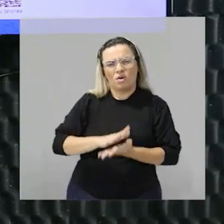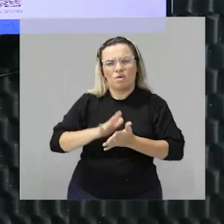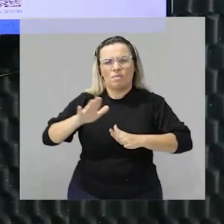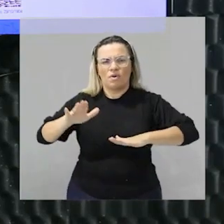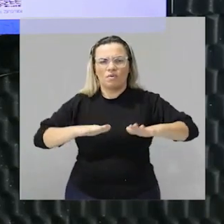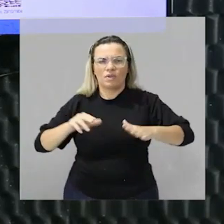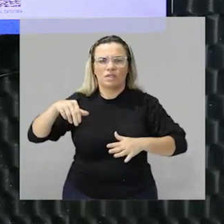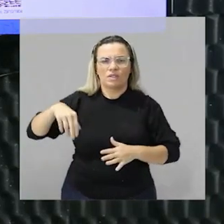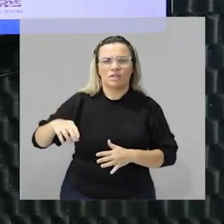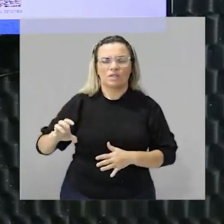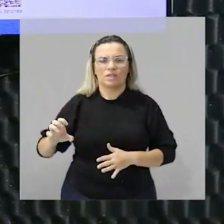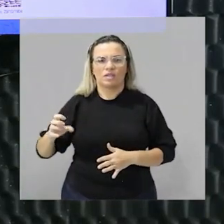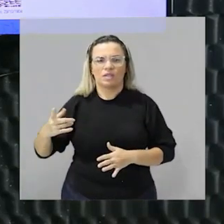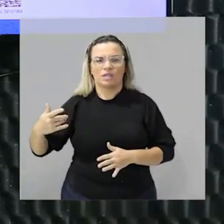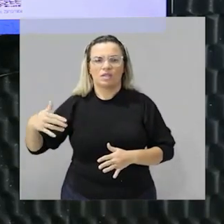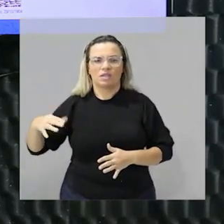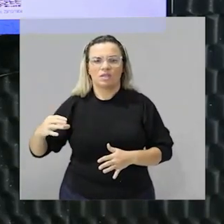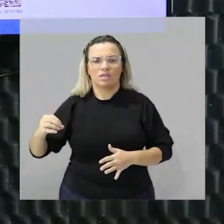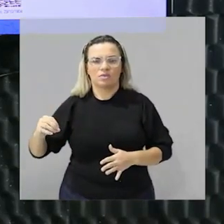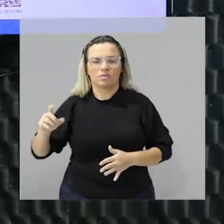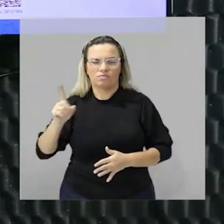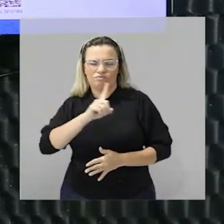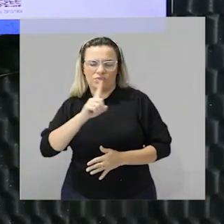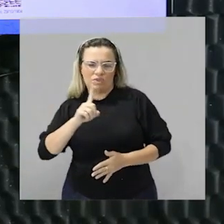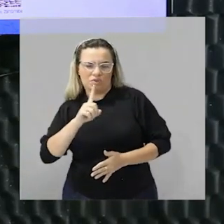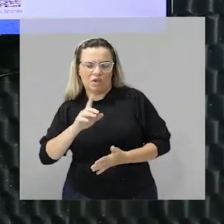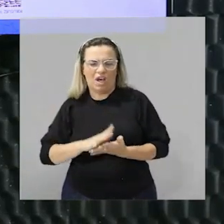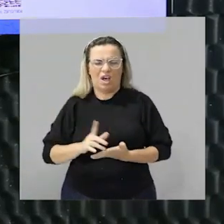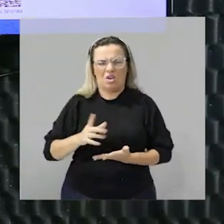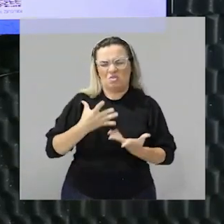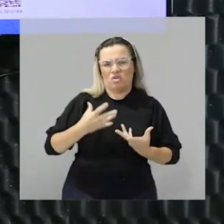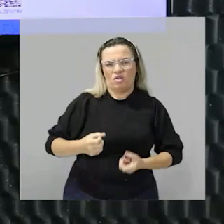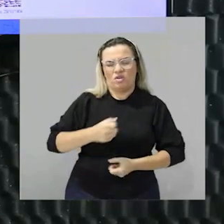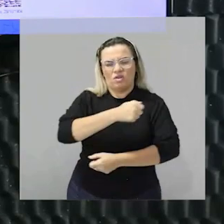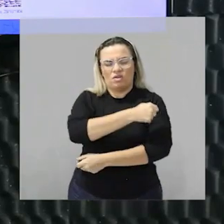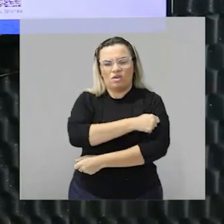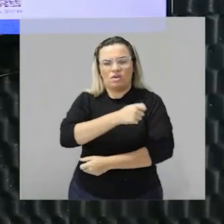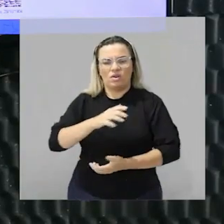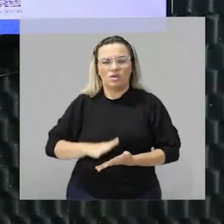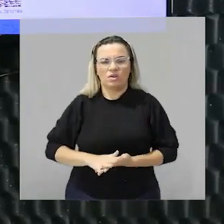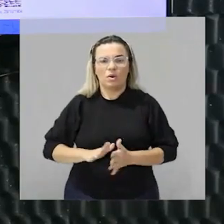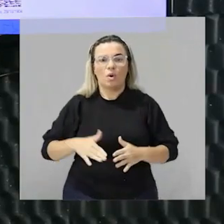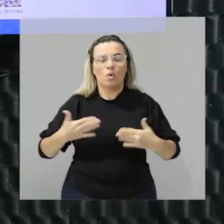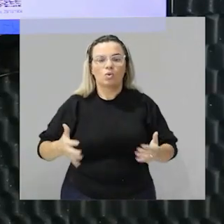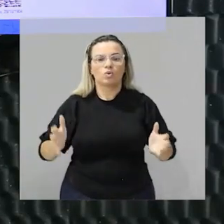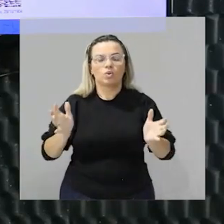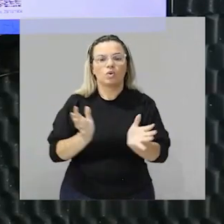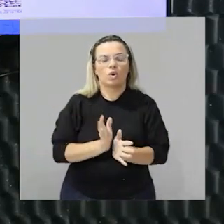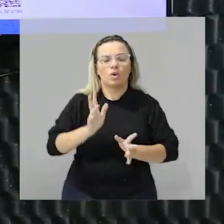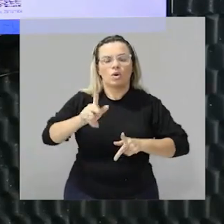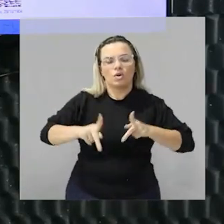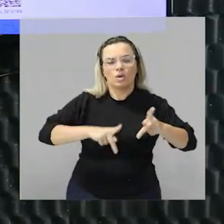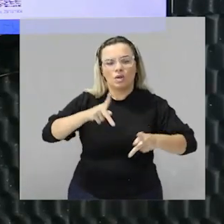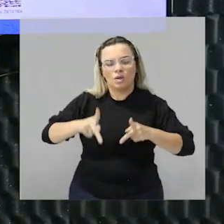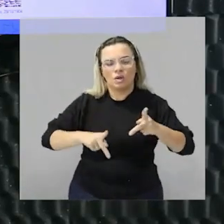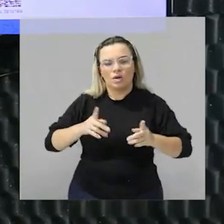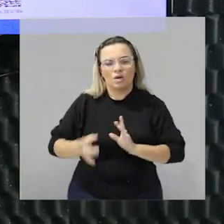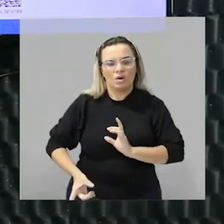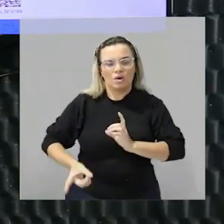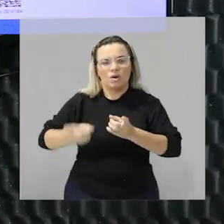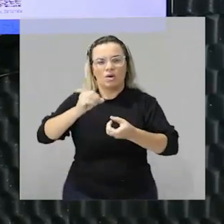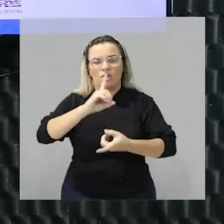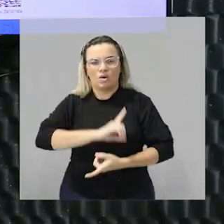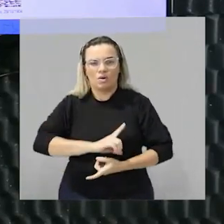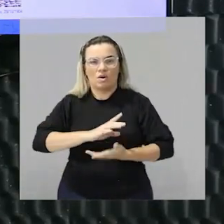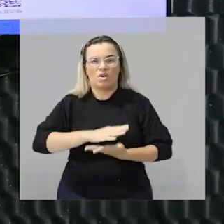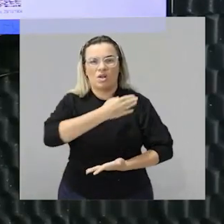Esses setores não estão negando a vacina. Os setores estão se revoltando contra as atitudes